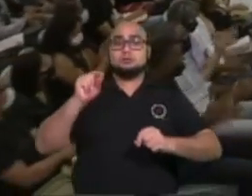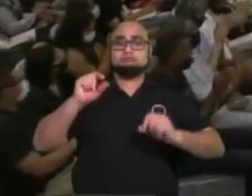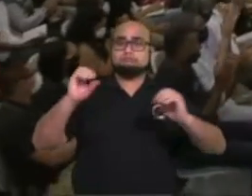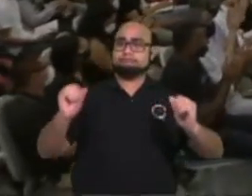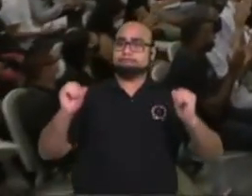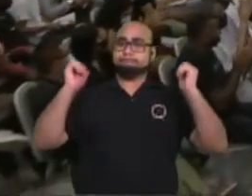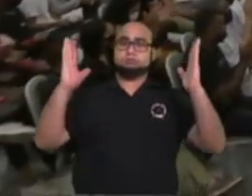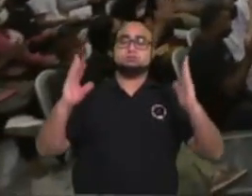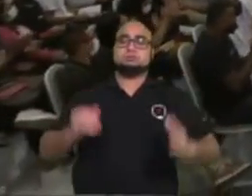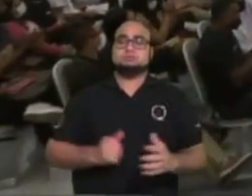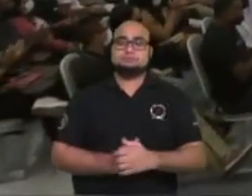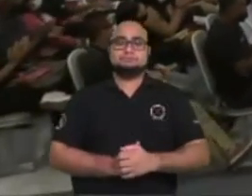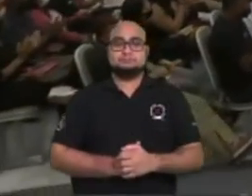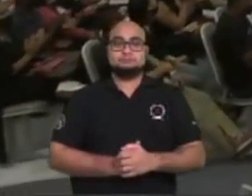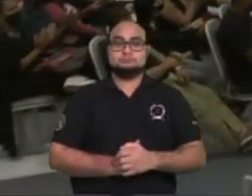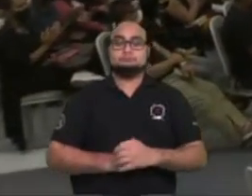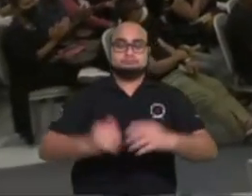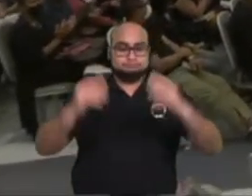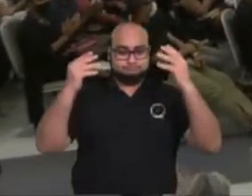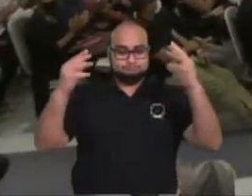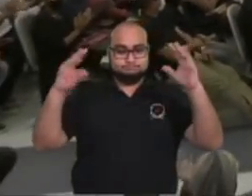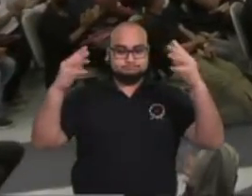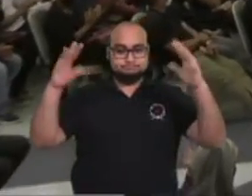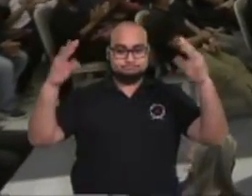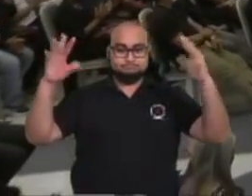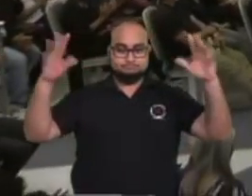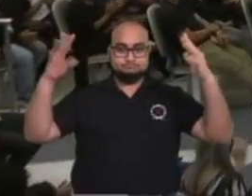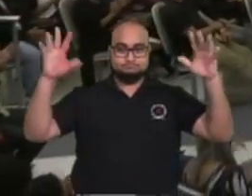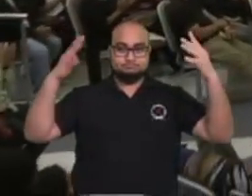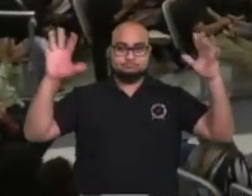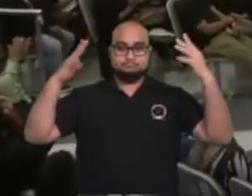E aí E aí